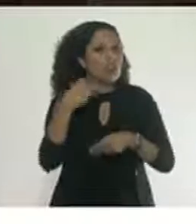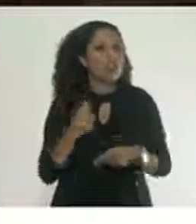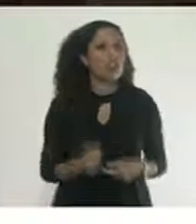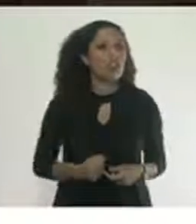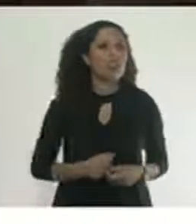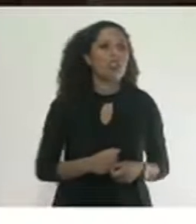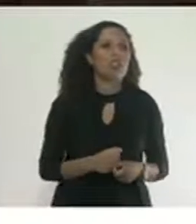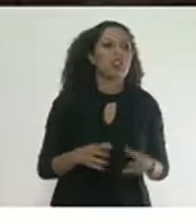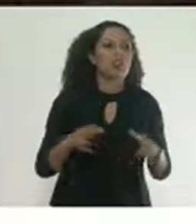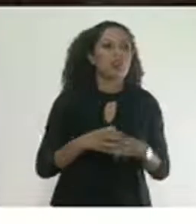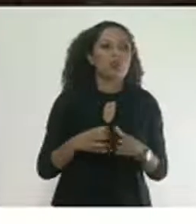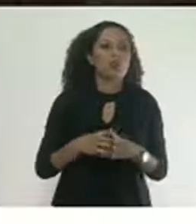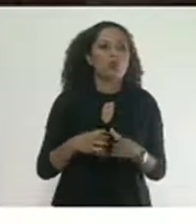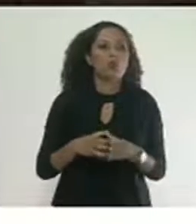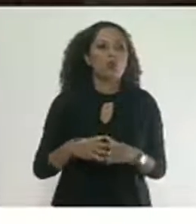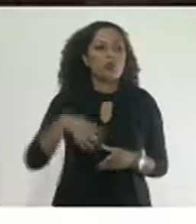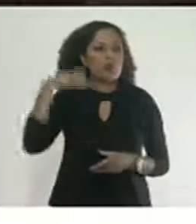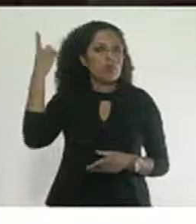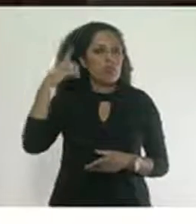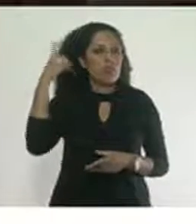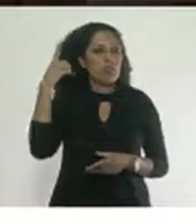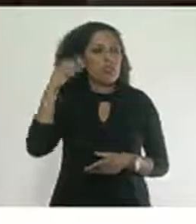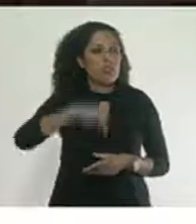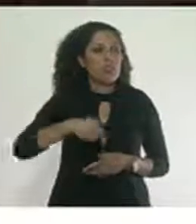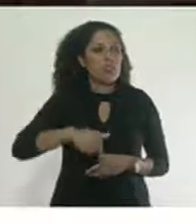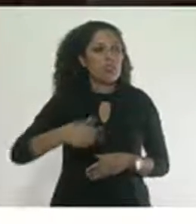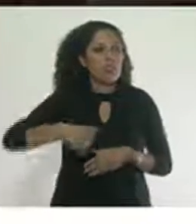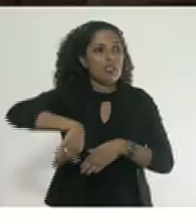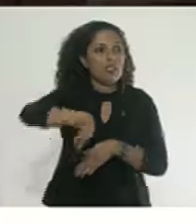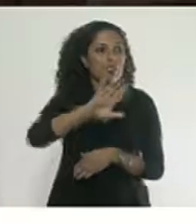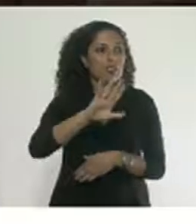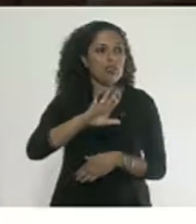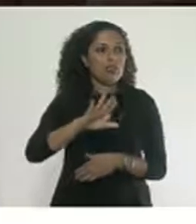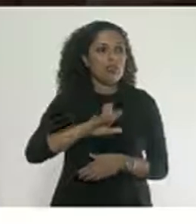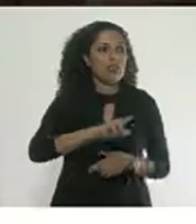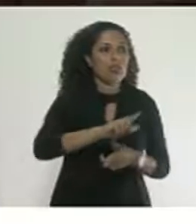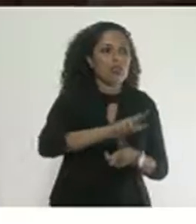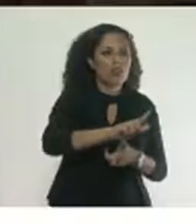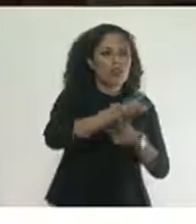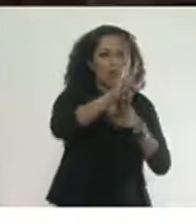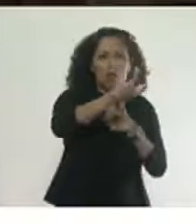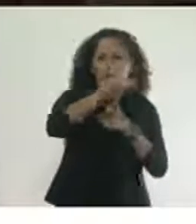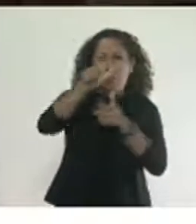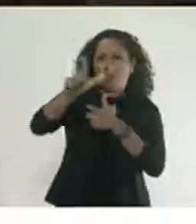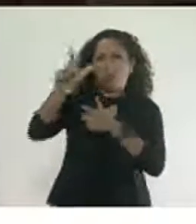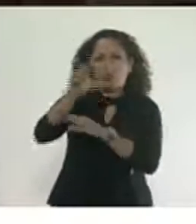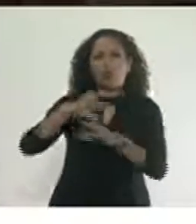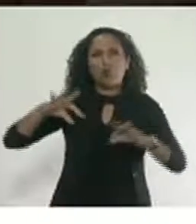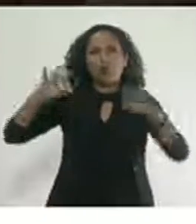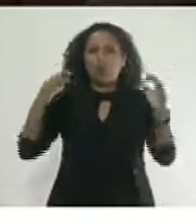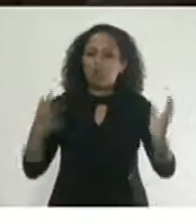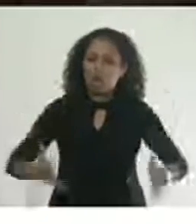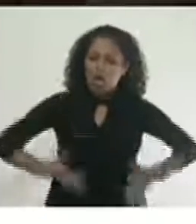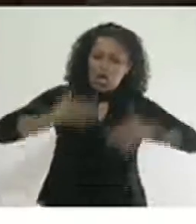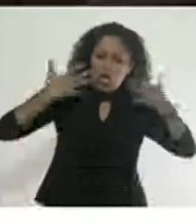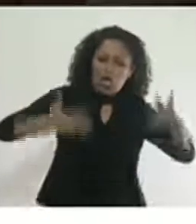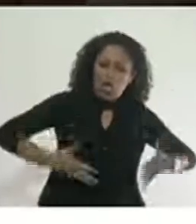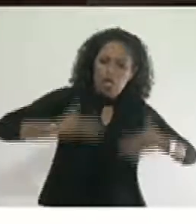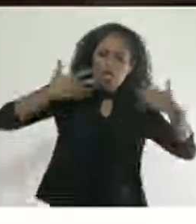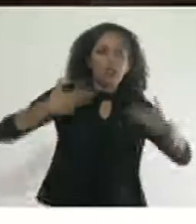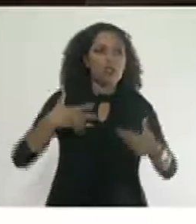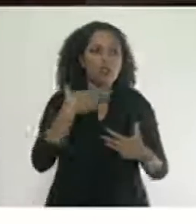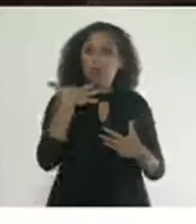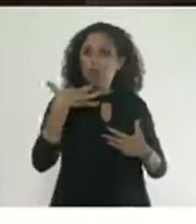uma comitiva de deputados dessa casa saindo para um estande de tiros hoje, todos festejando, inclusive eu